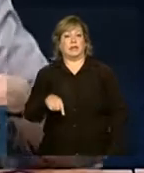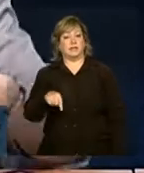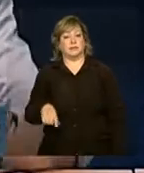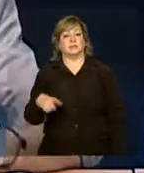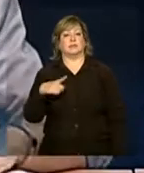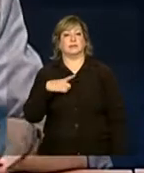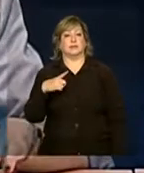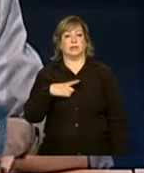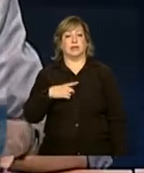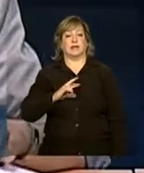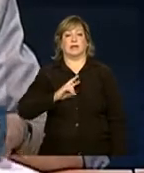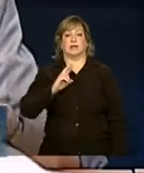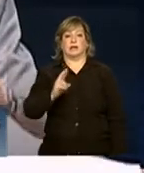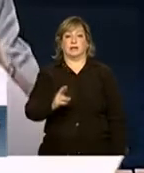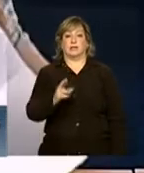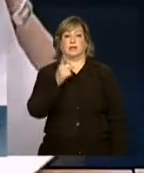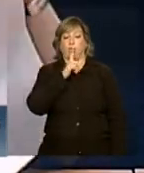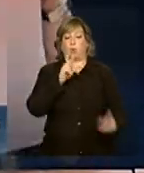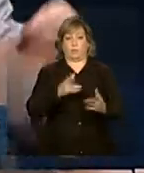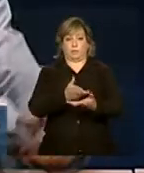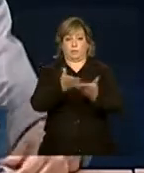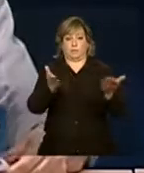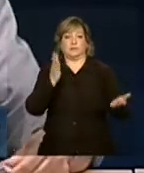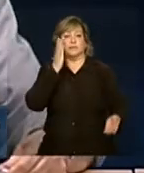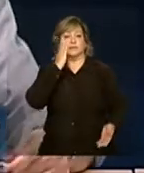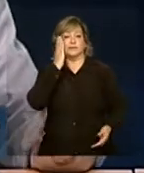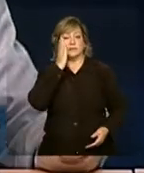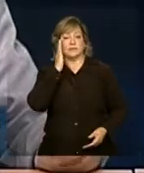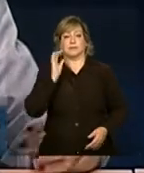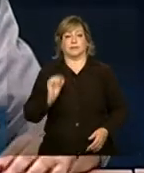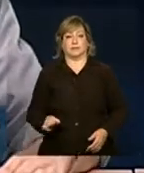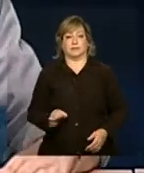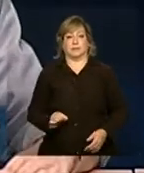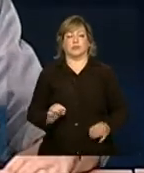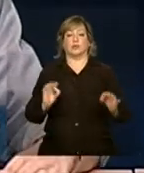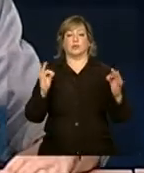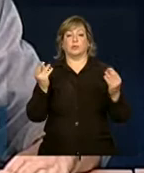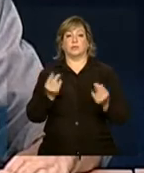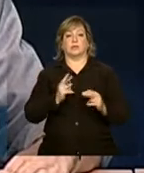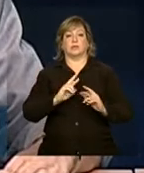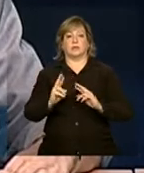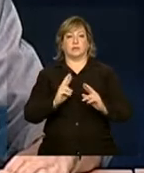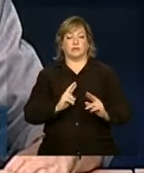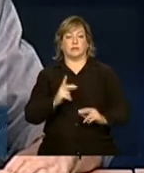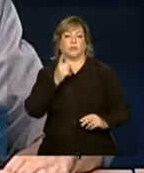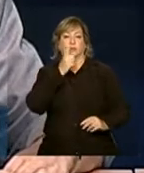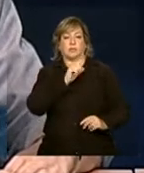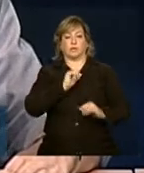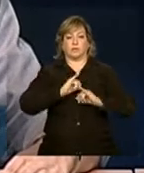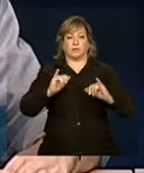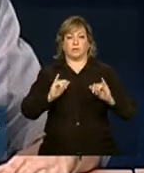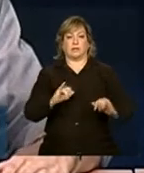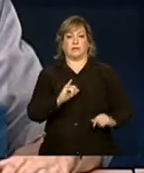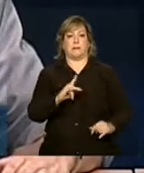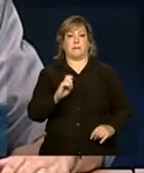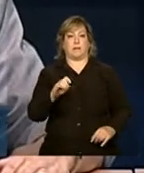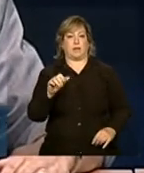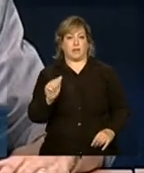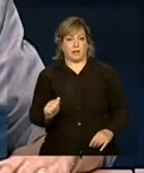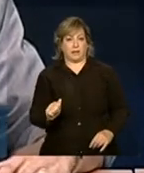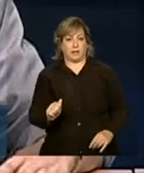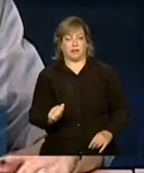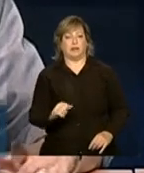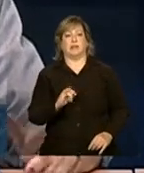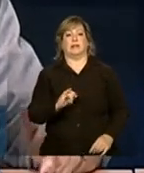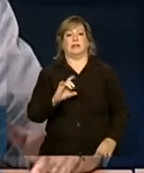isso tem resultado como senhores sabem todos os resultados divulgados pelo ipea e do